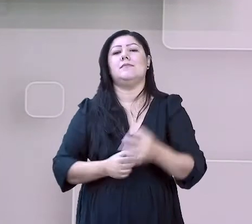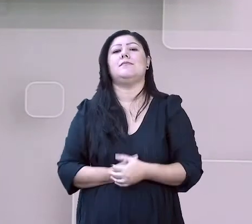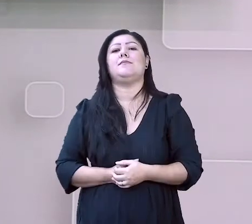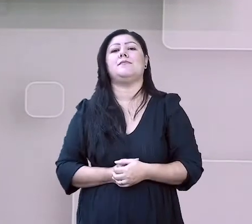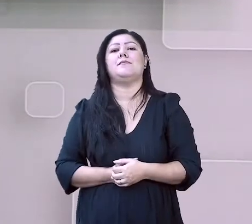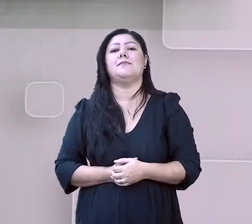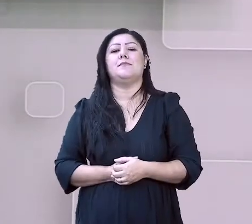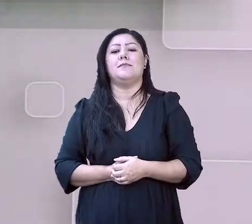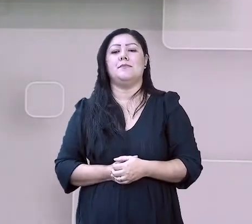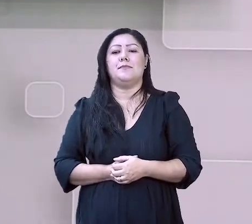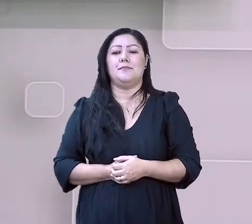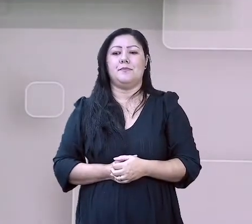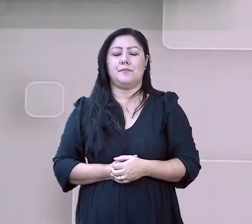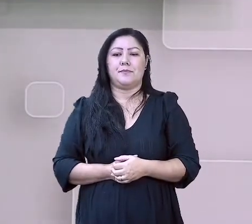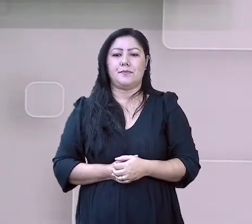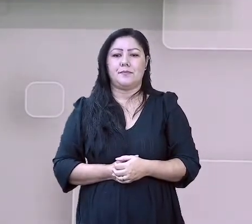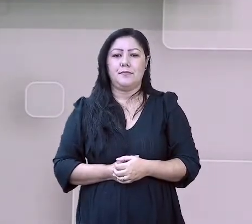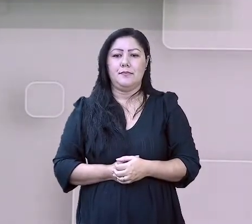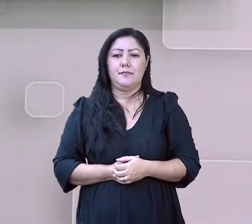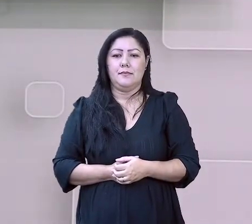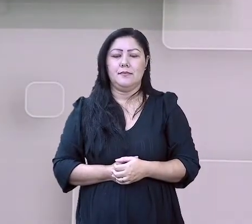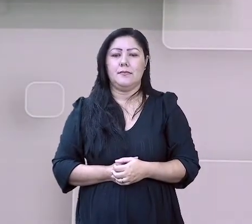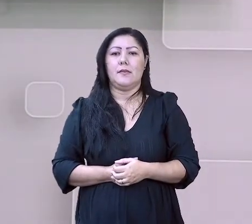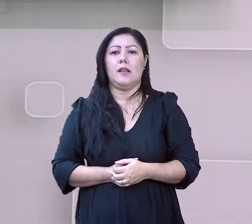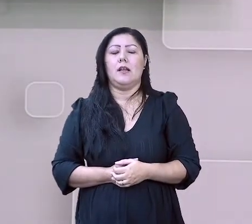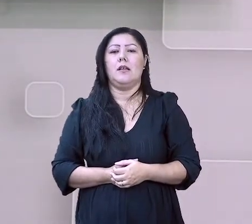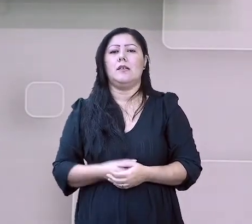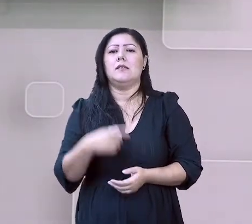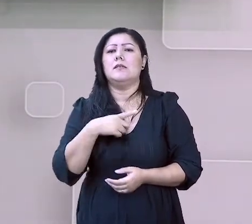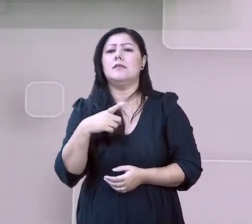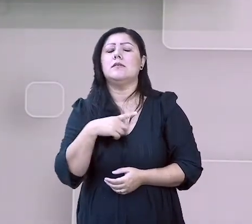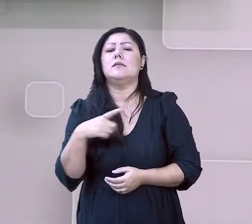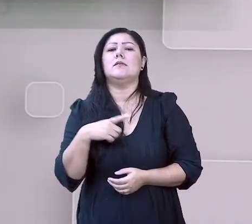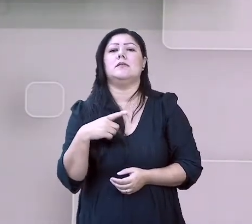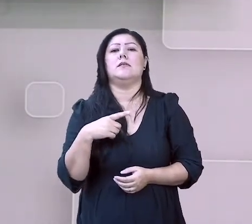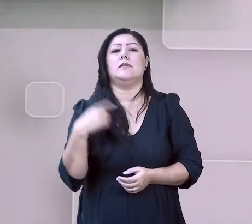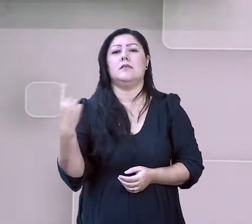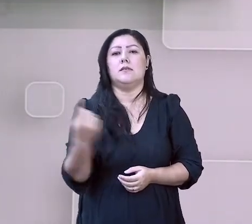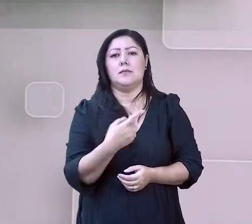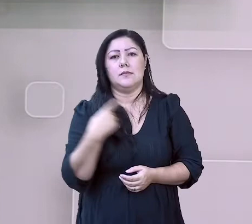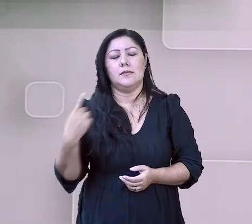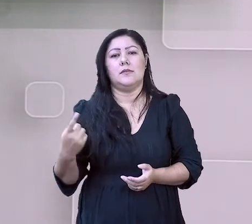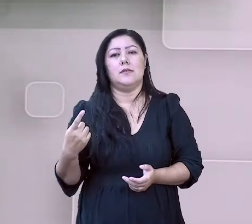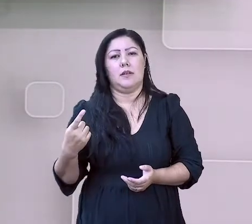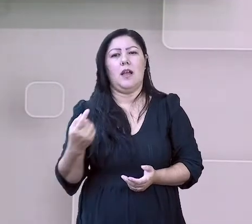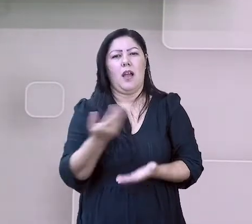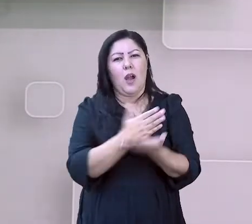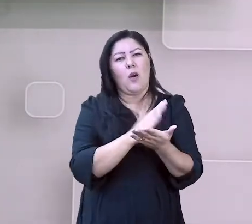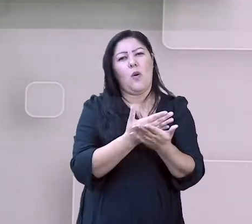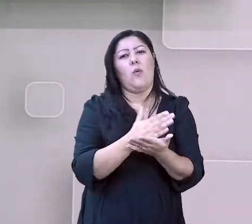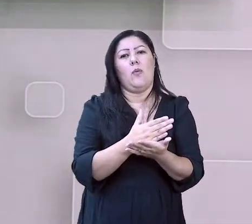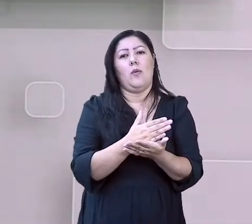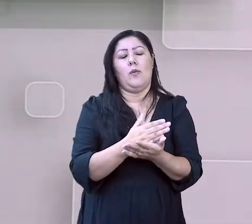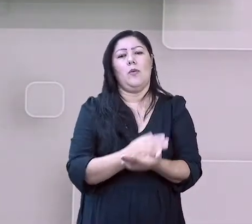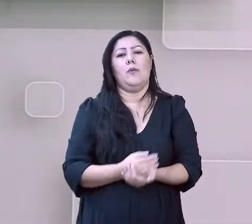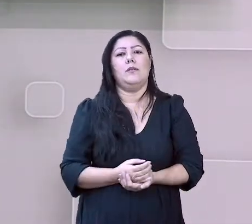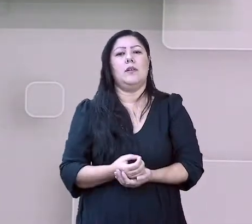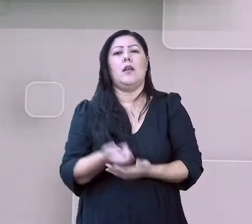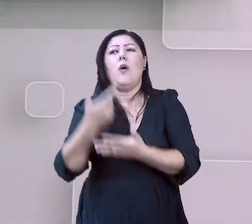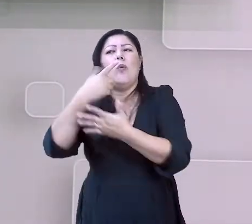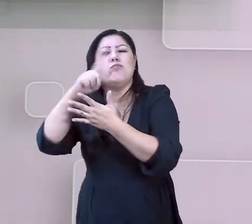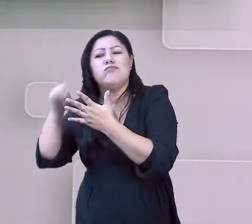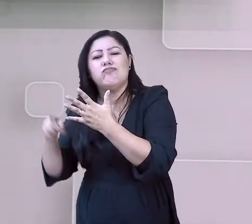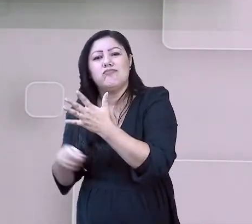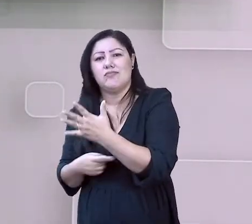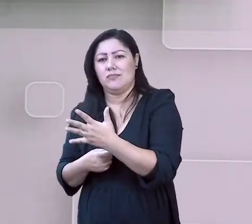Ok? Então, nós temos algumas árvores assim, mas nós temos mais